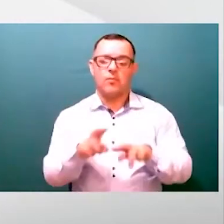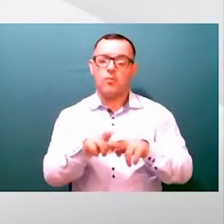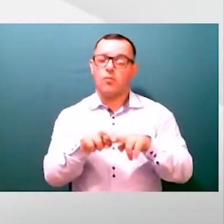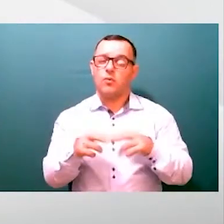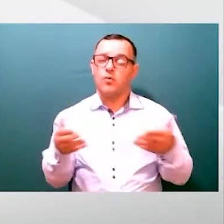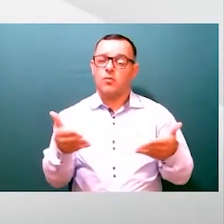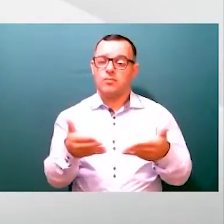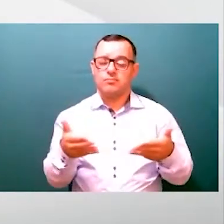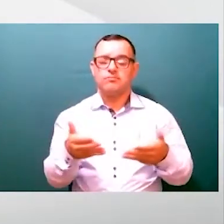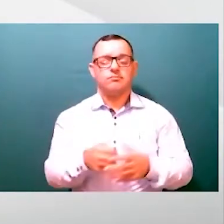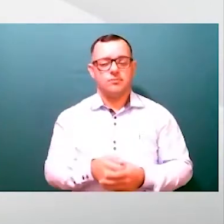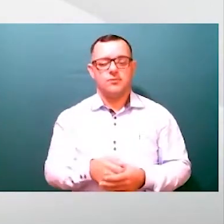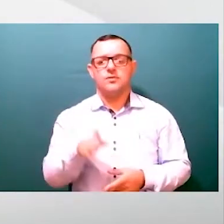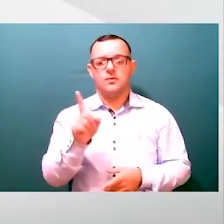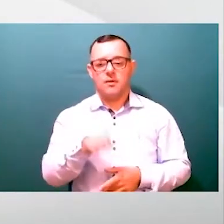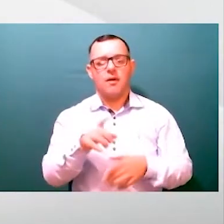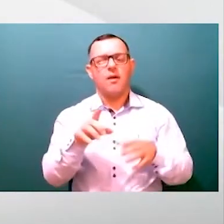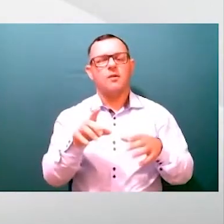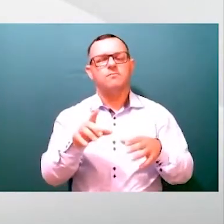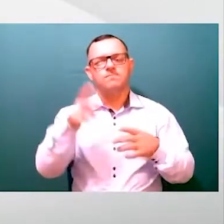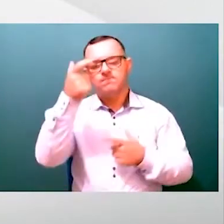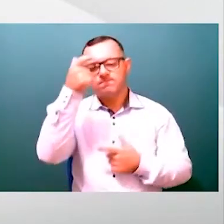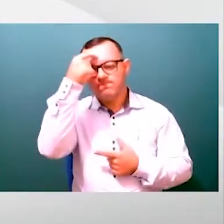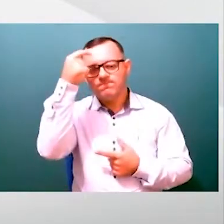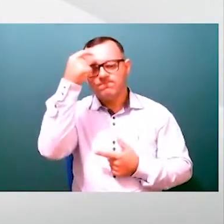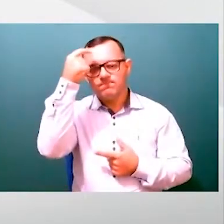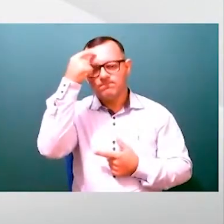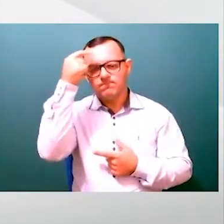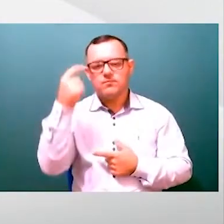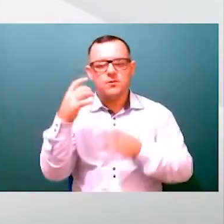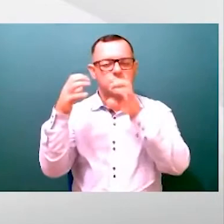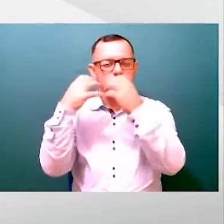gente forme esta consciência